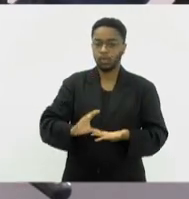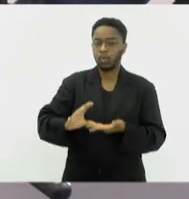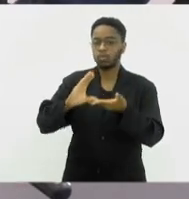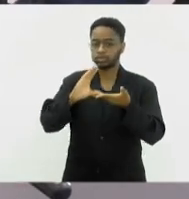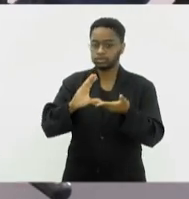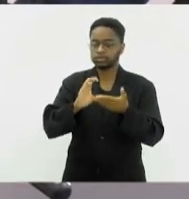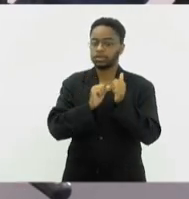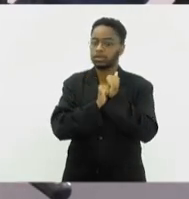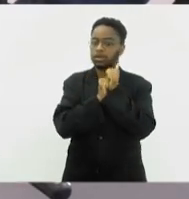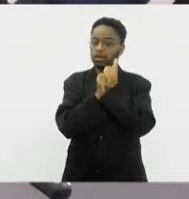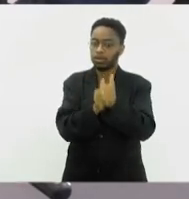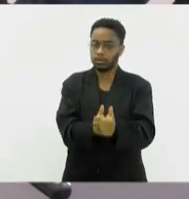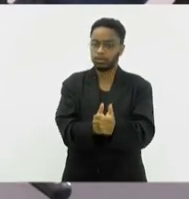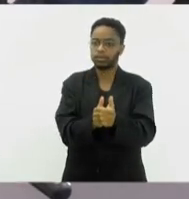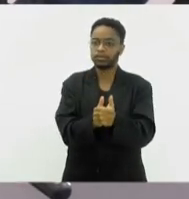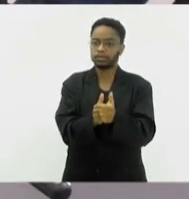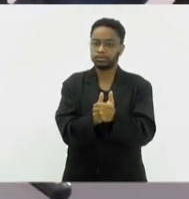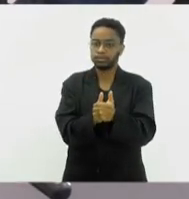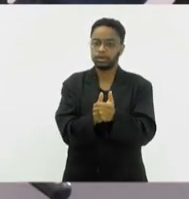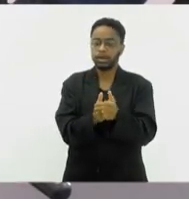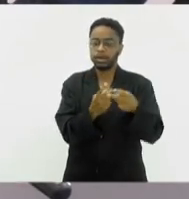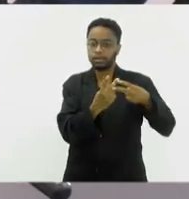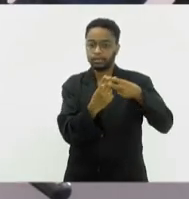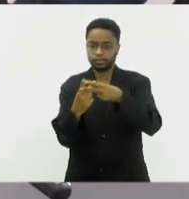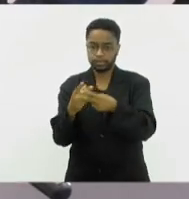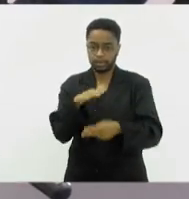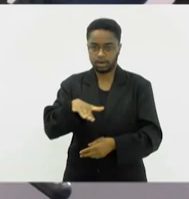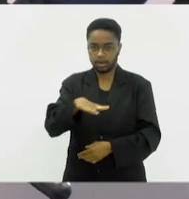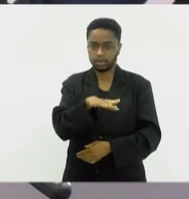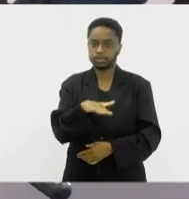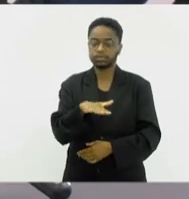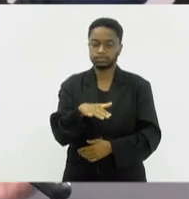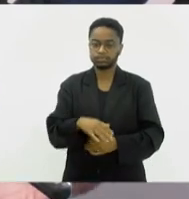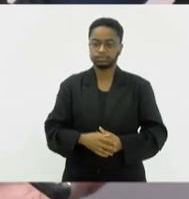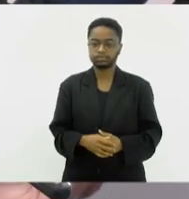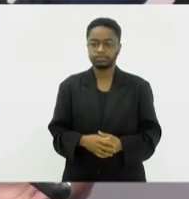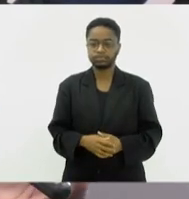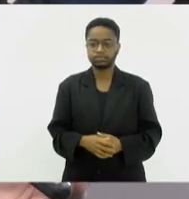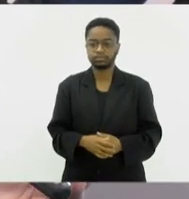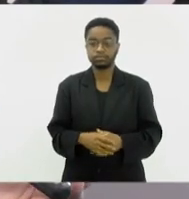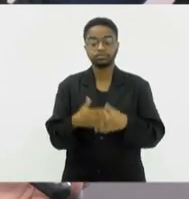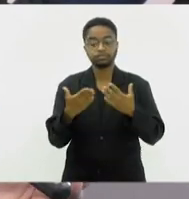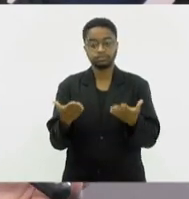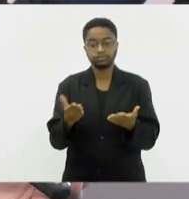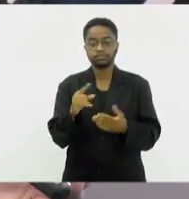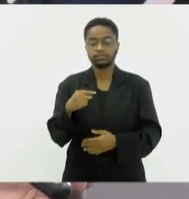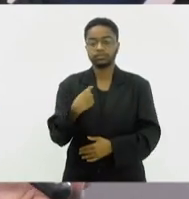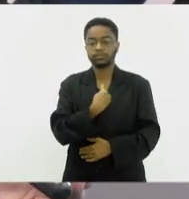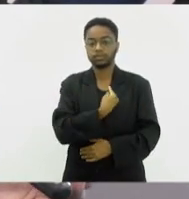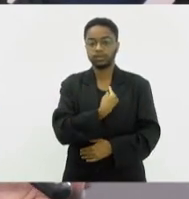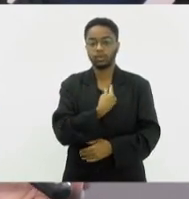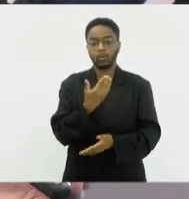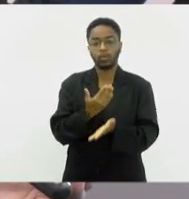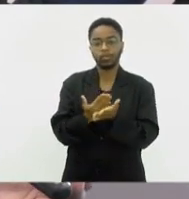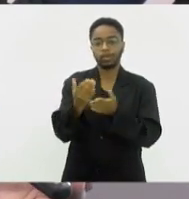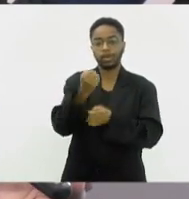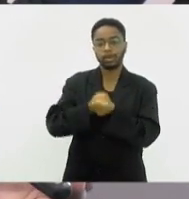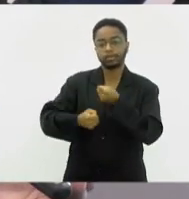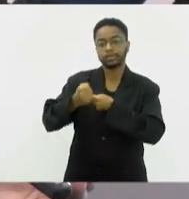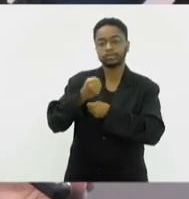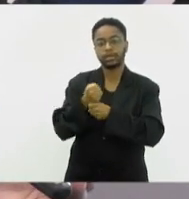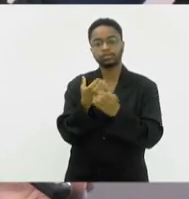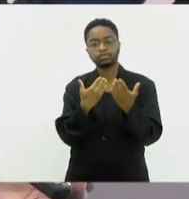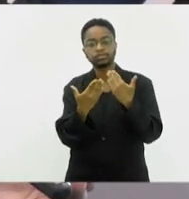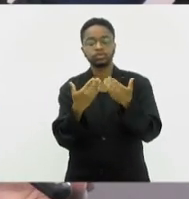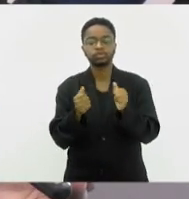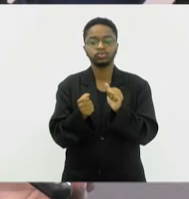que acompanha o mecanismo, né, o comitê que acompanha o mecanismo. Então, a gente vem, desde o ano passado, conversando junto